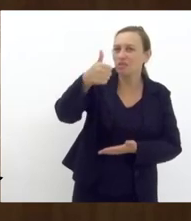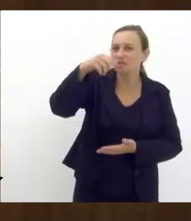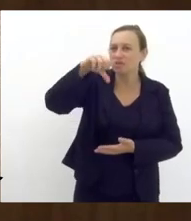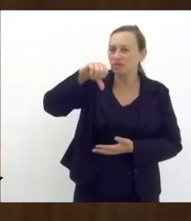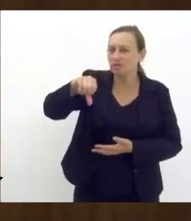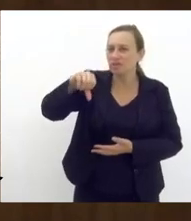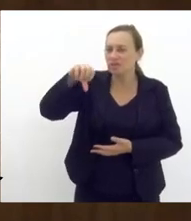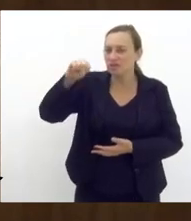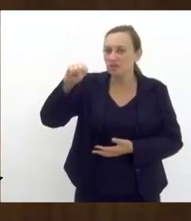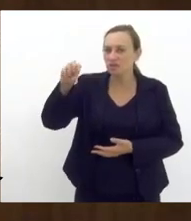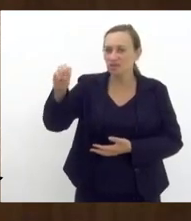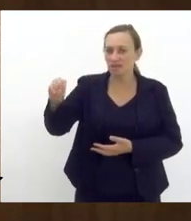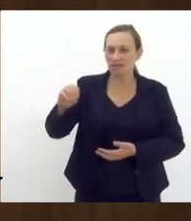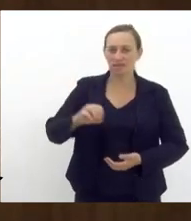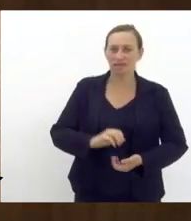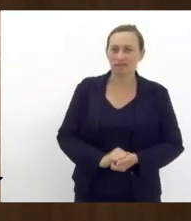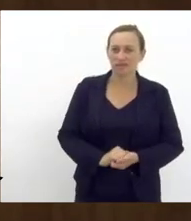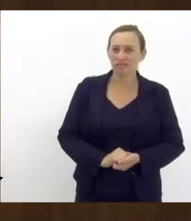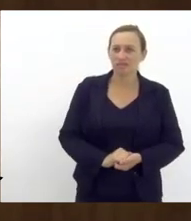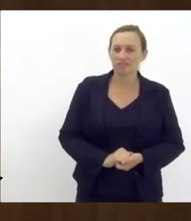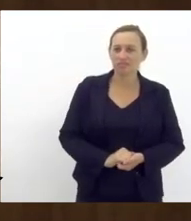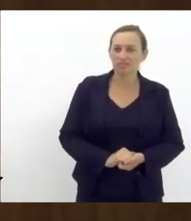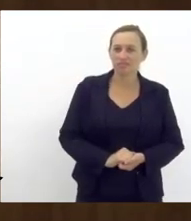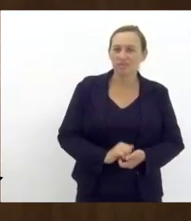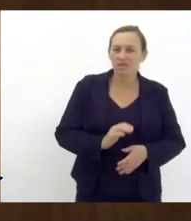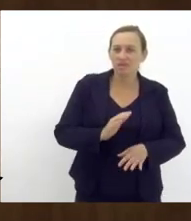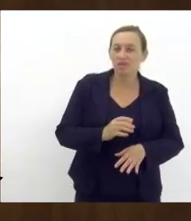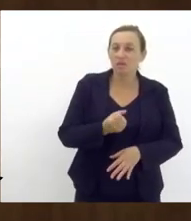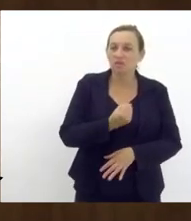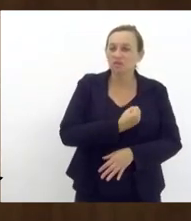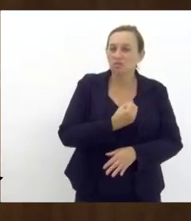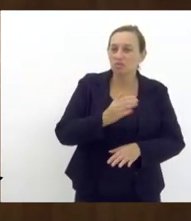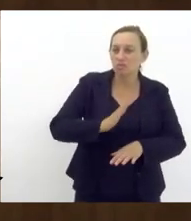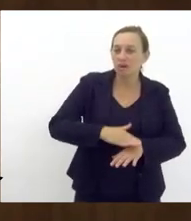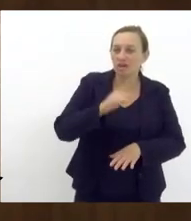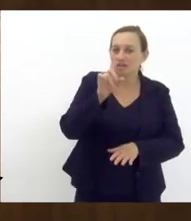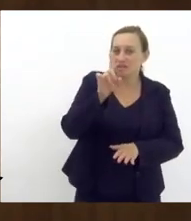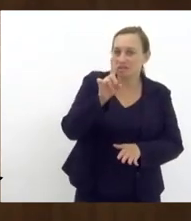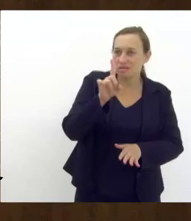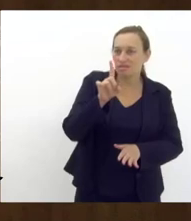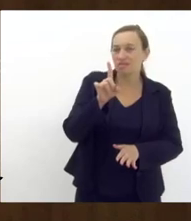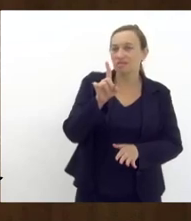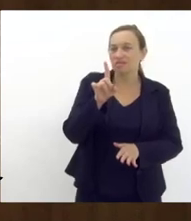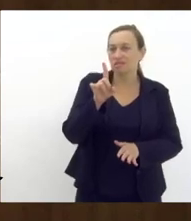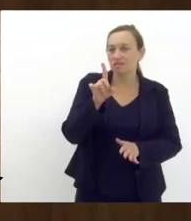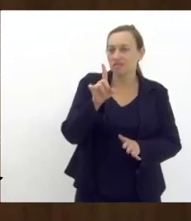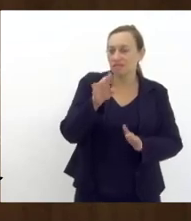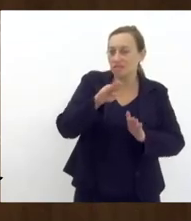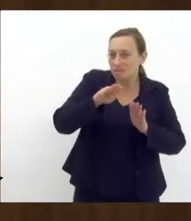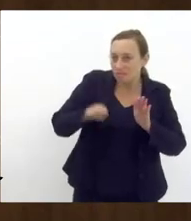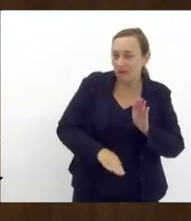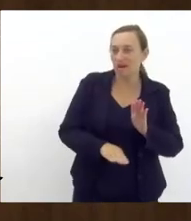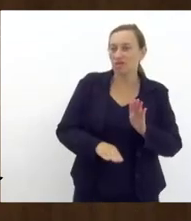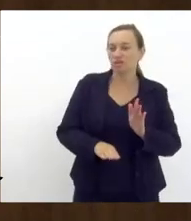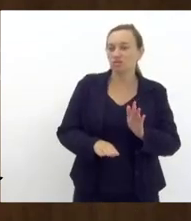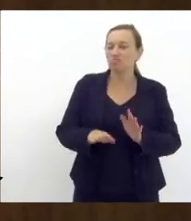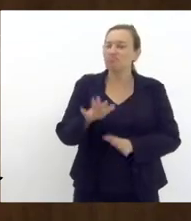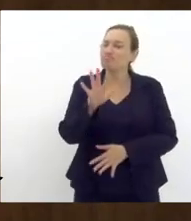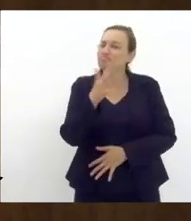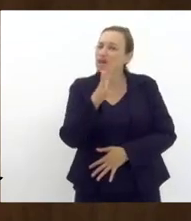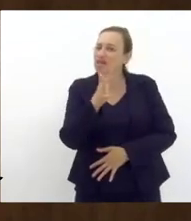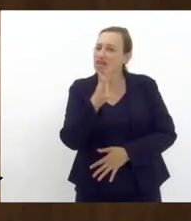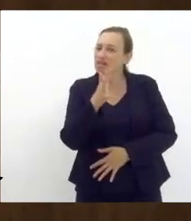1980 o patamar mais baixo o que aproximadamente